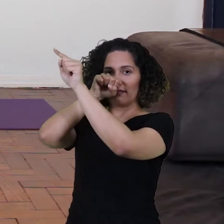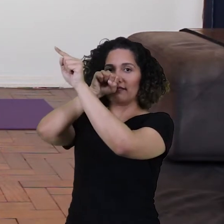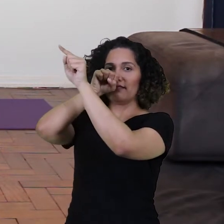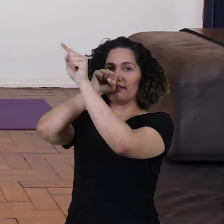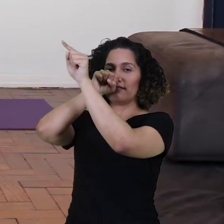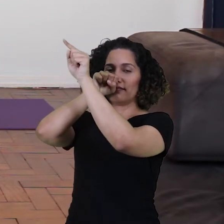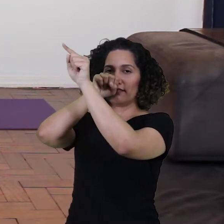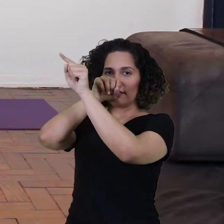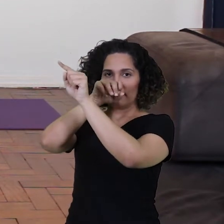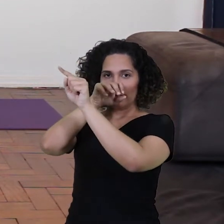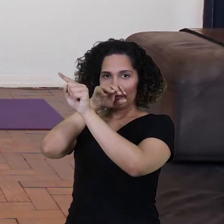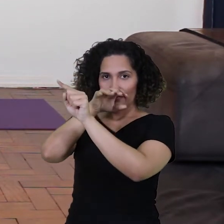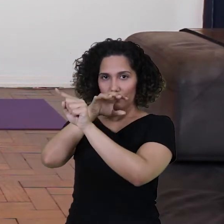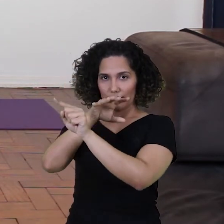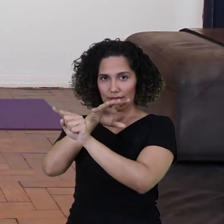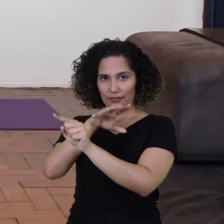retém,